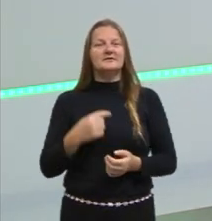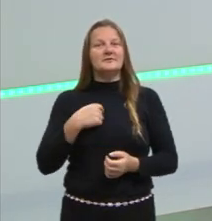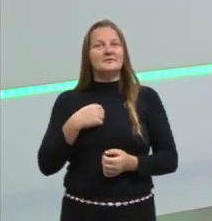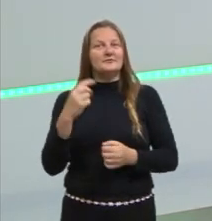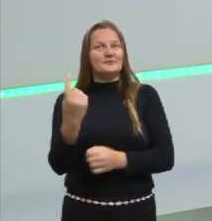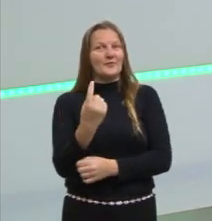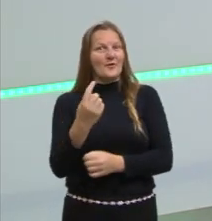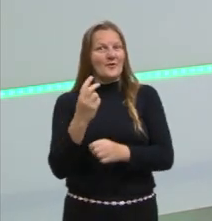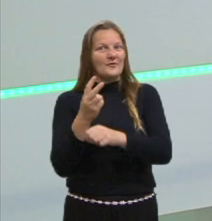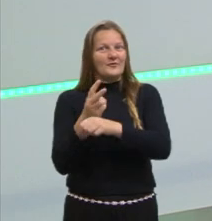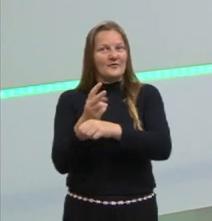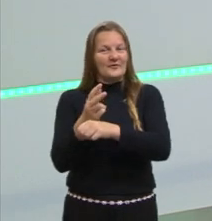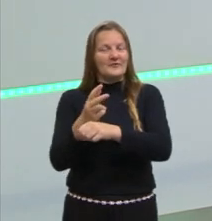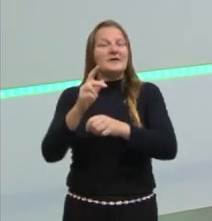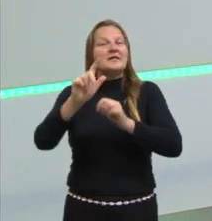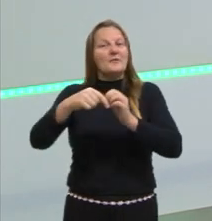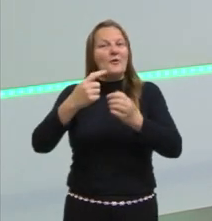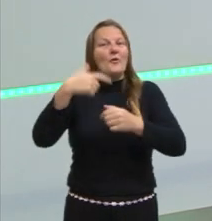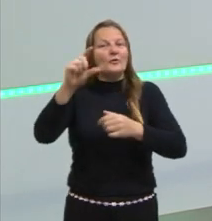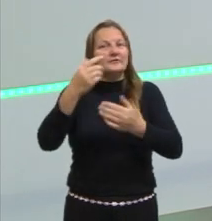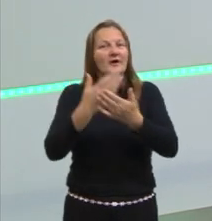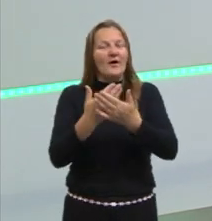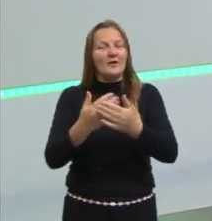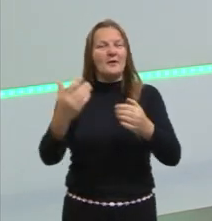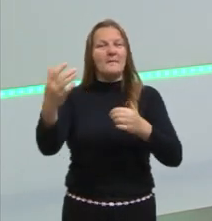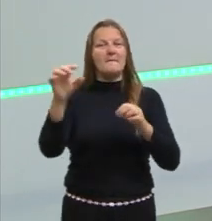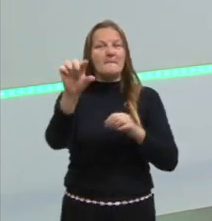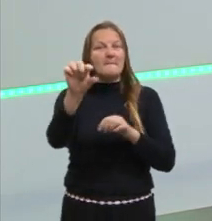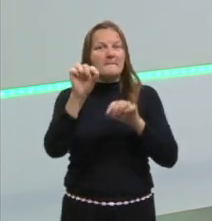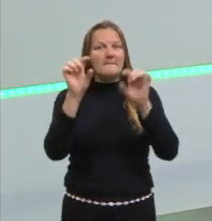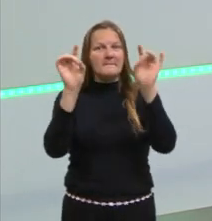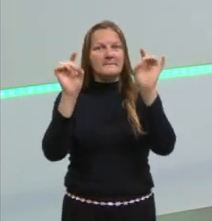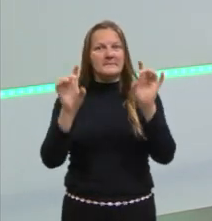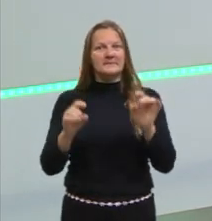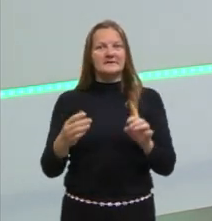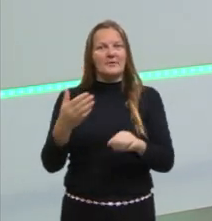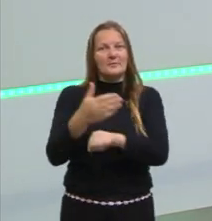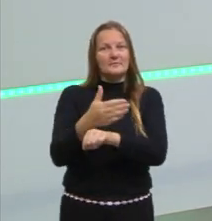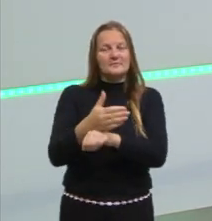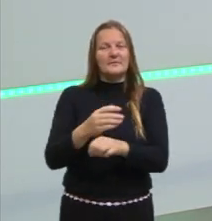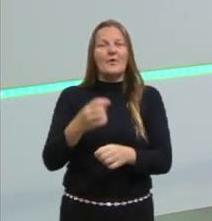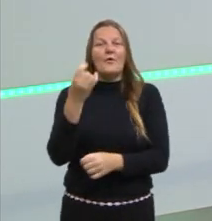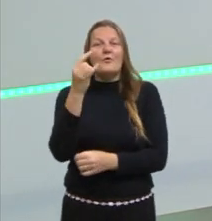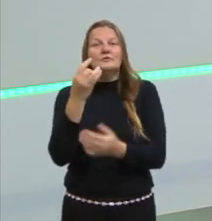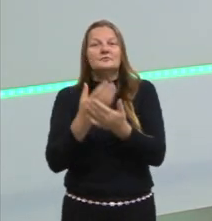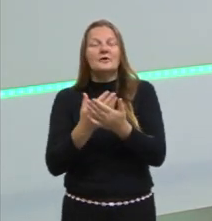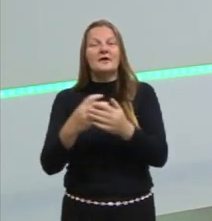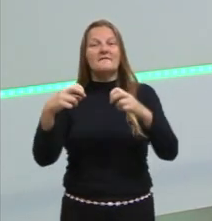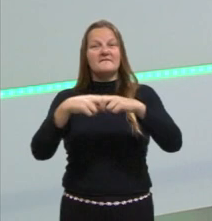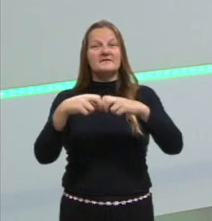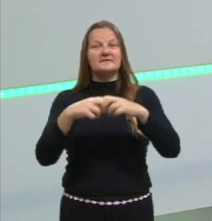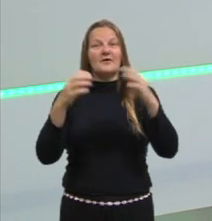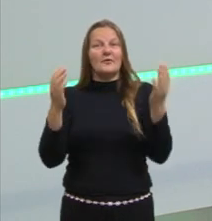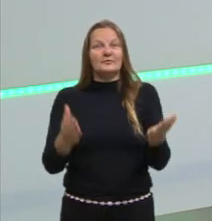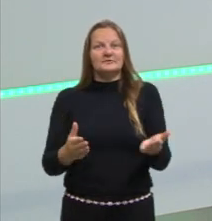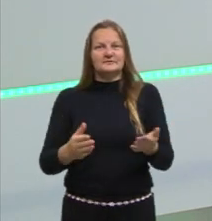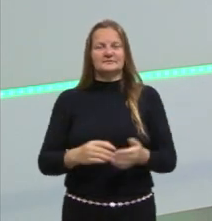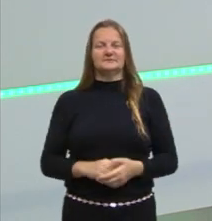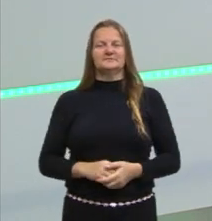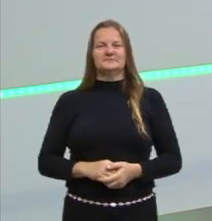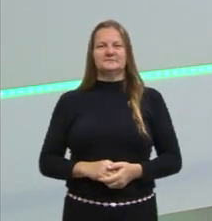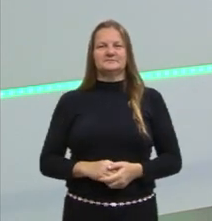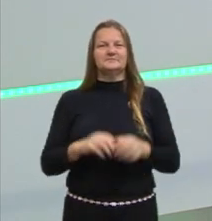Depois a gente tem uma outra aula com participação certo mas essa é a última aula de física que a gente vai ter certo